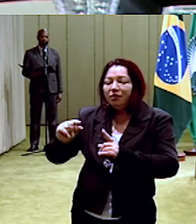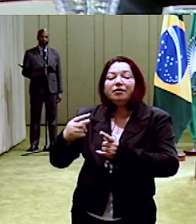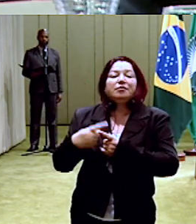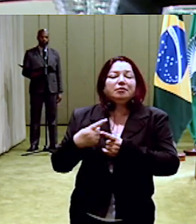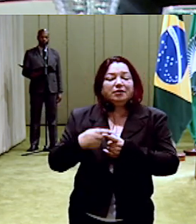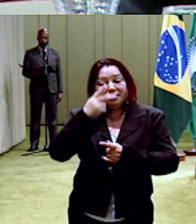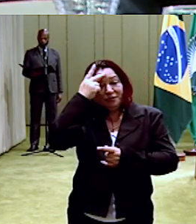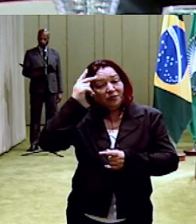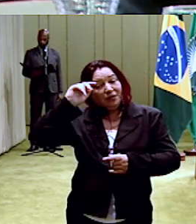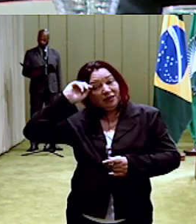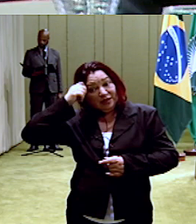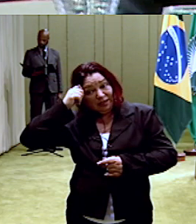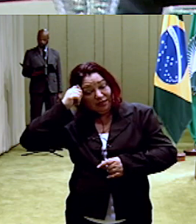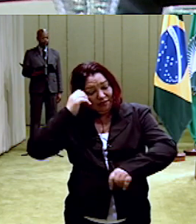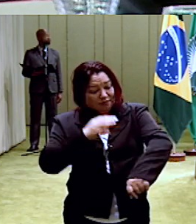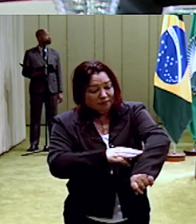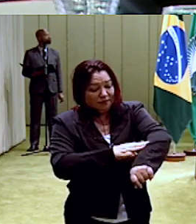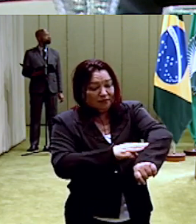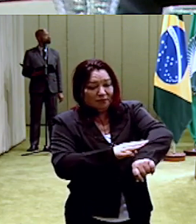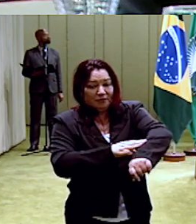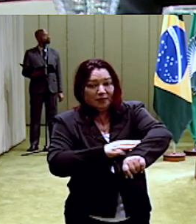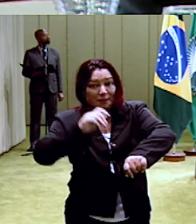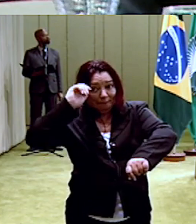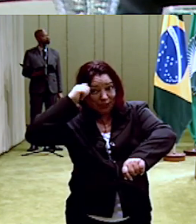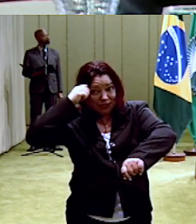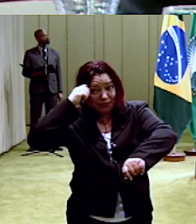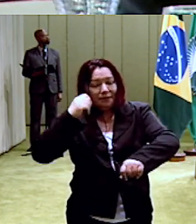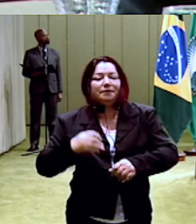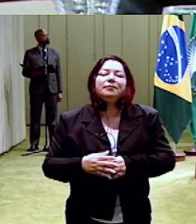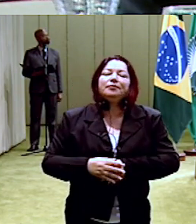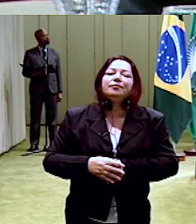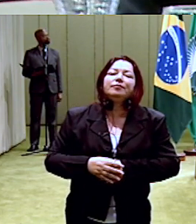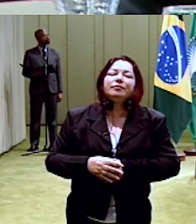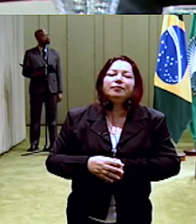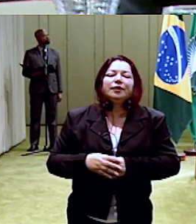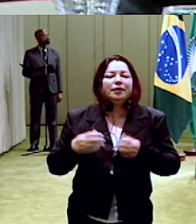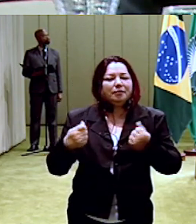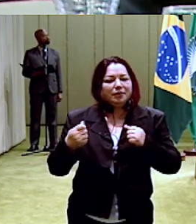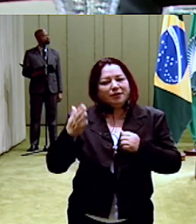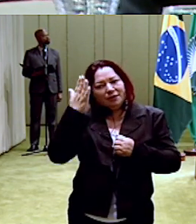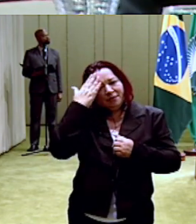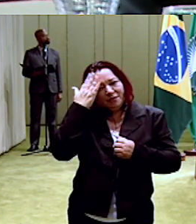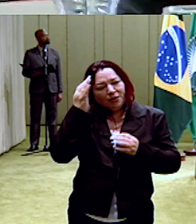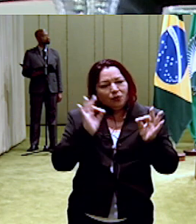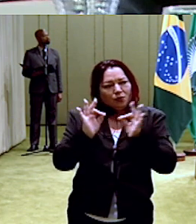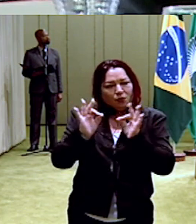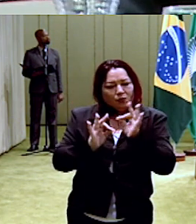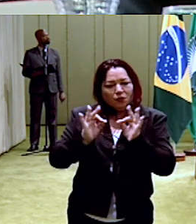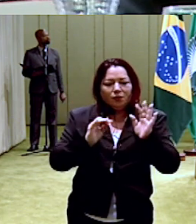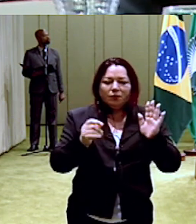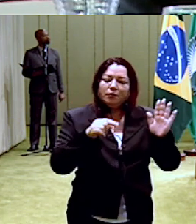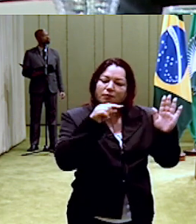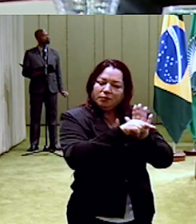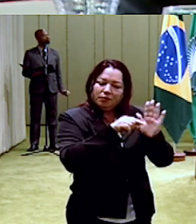porque as pessoas negras são aquelas que são efetivamente pretas, né? Então é preciso ter esse cuidado na